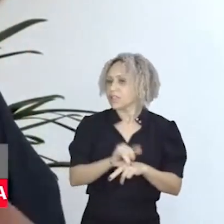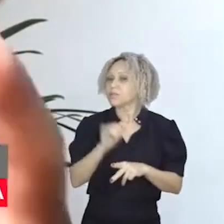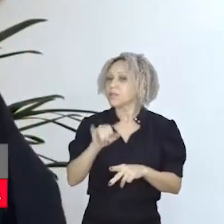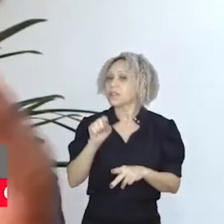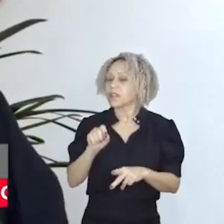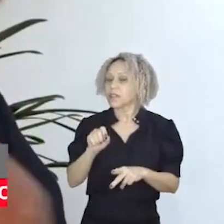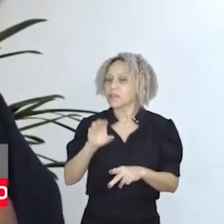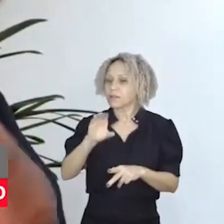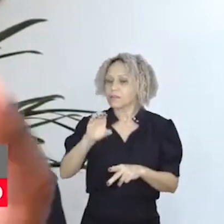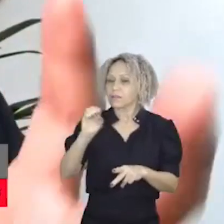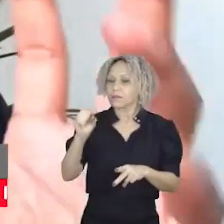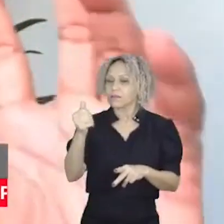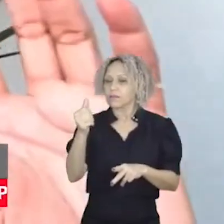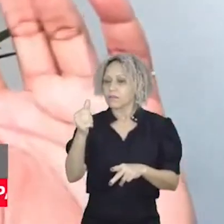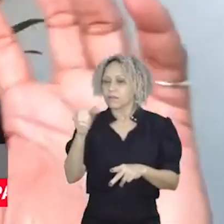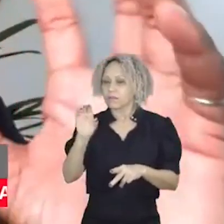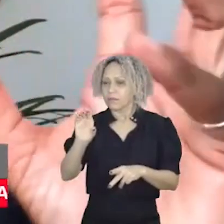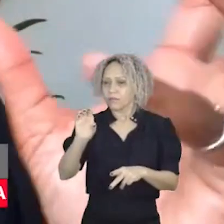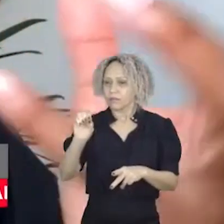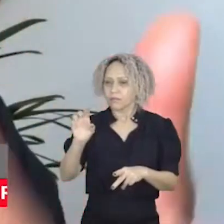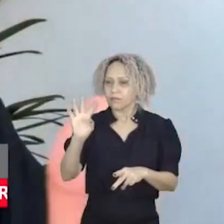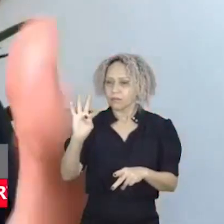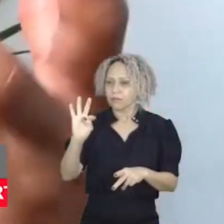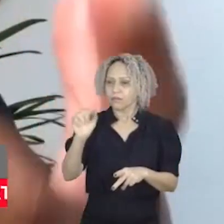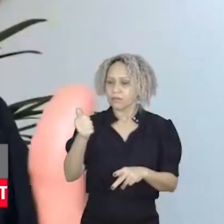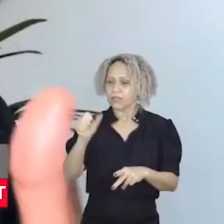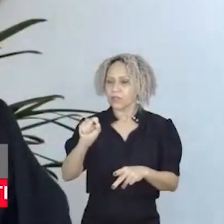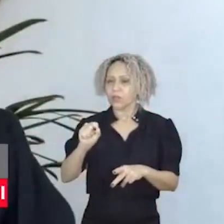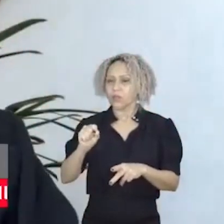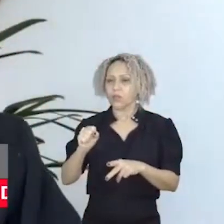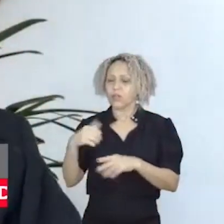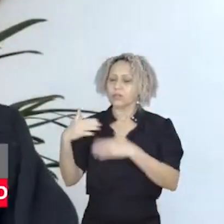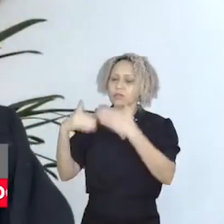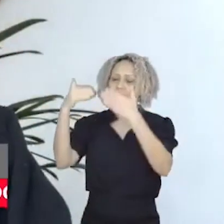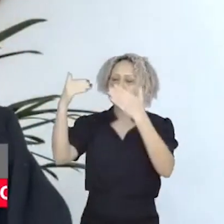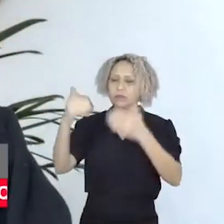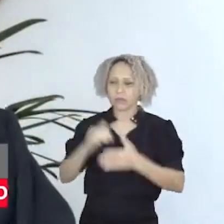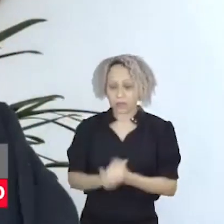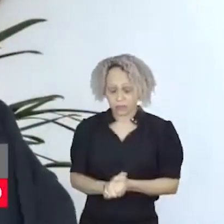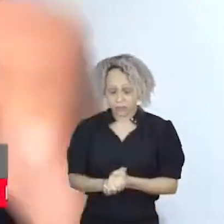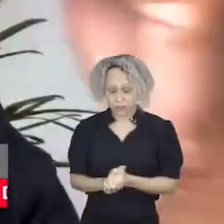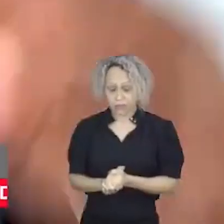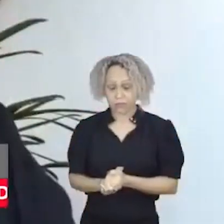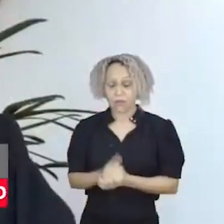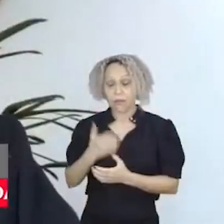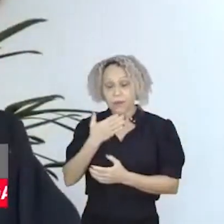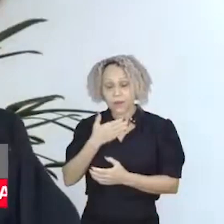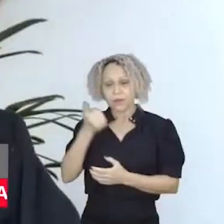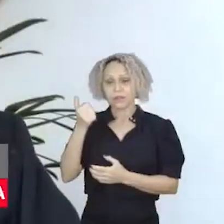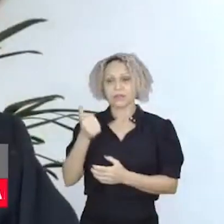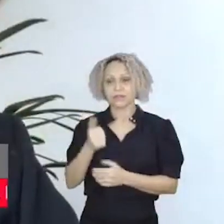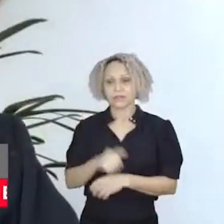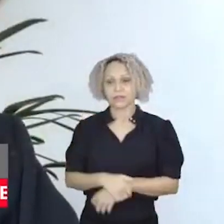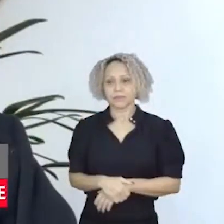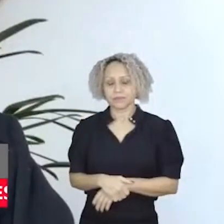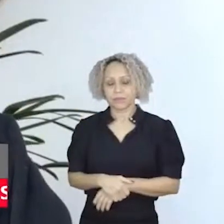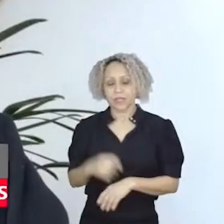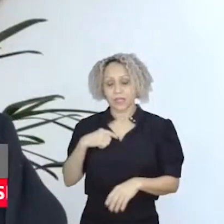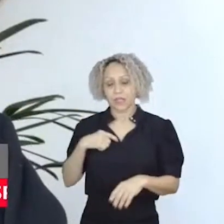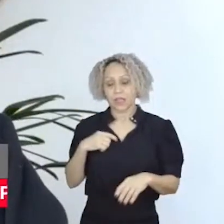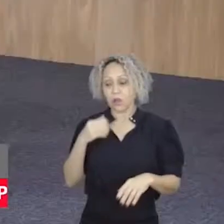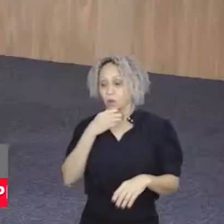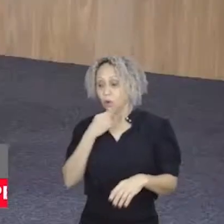tudo isso complementa aquilo que a gente precisa para que superemos essa